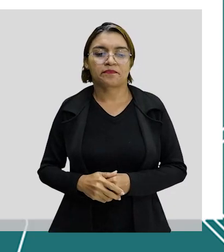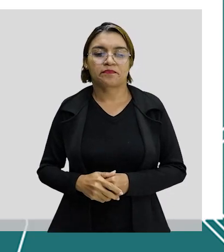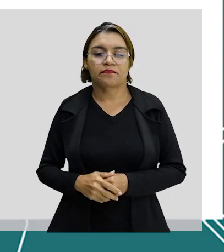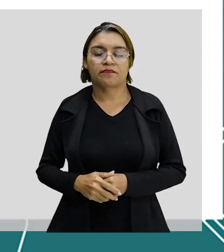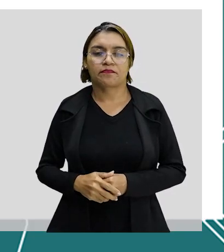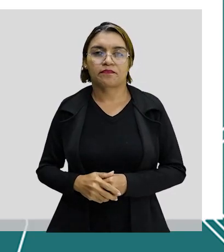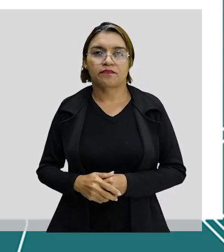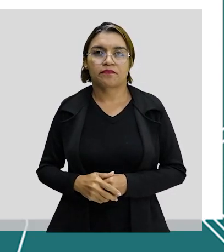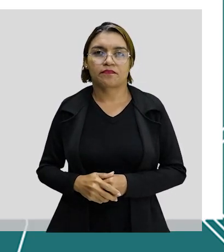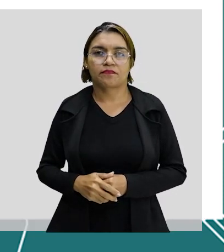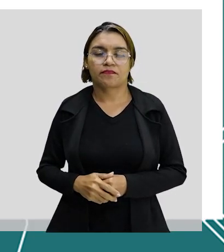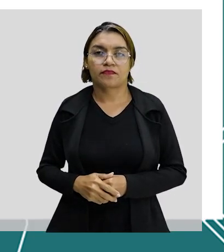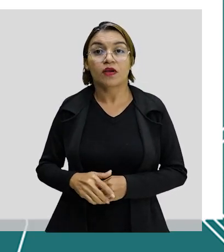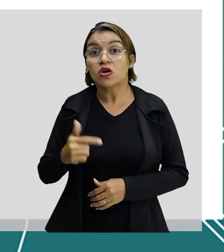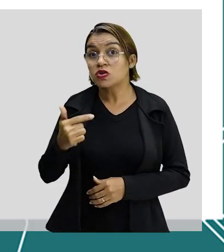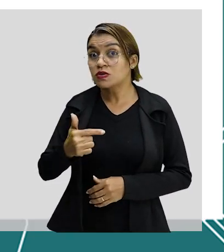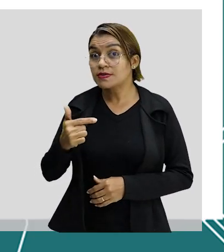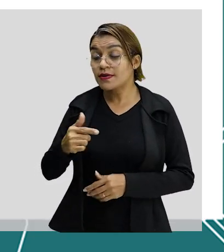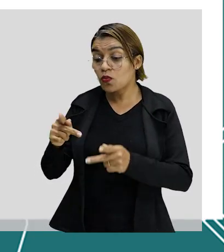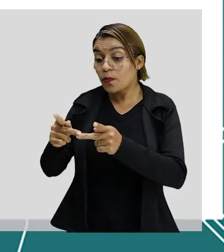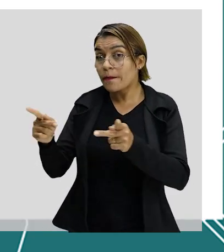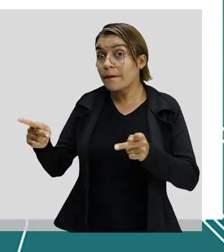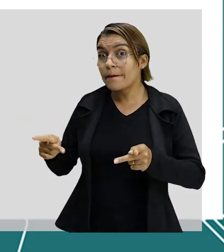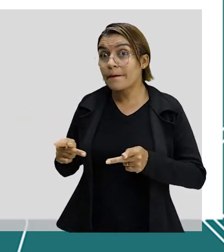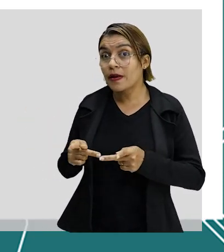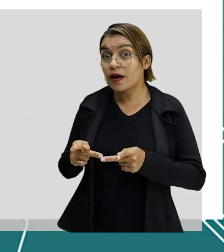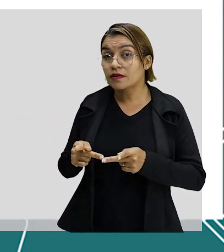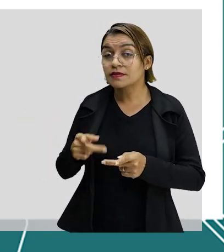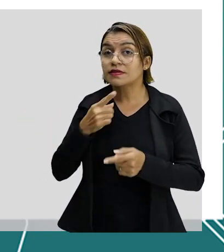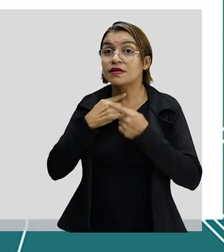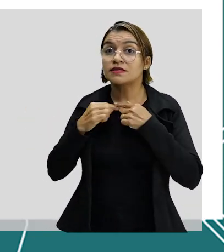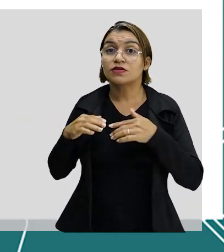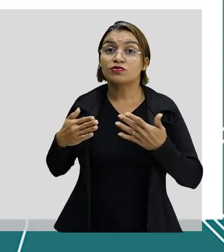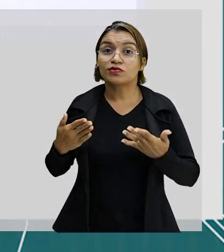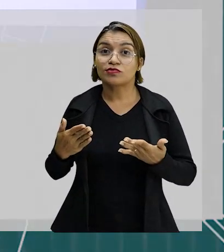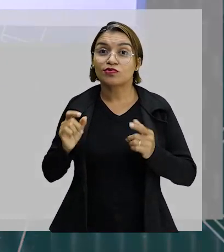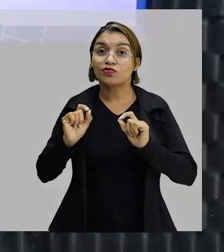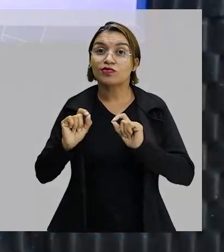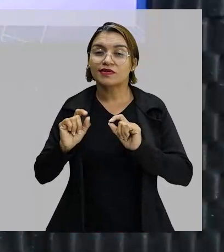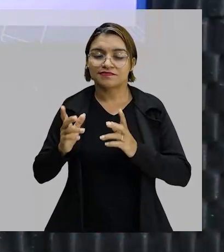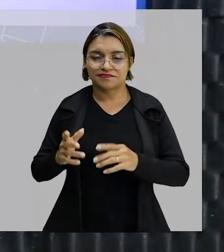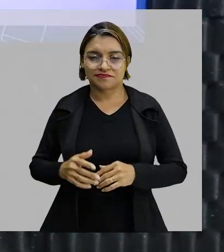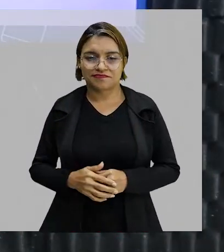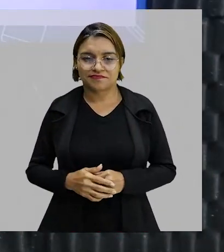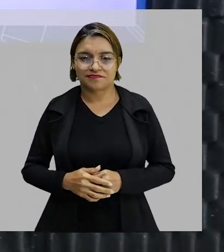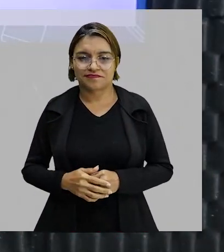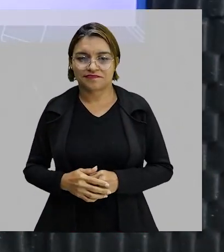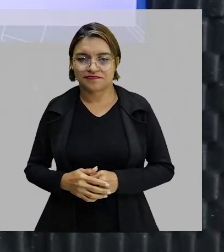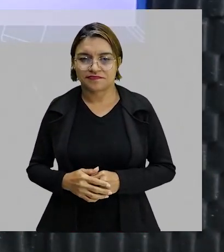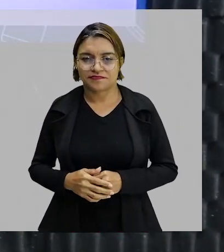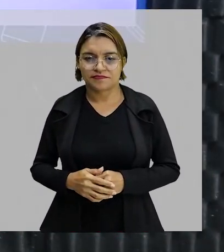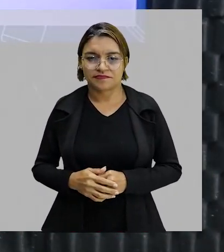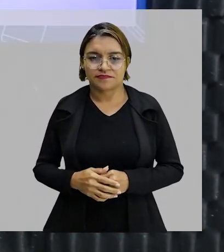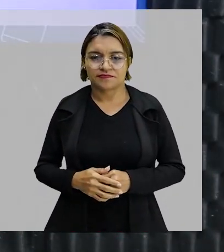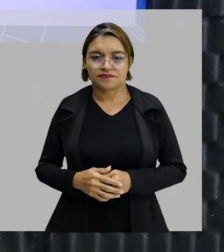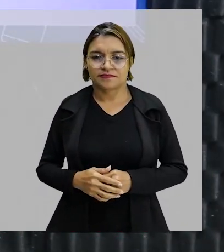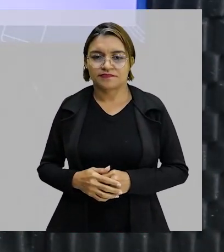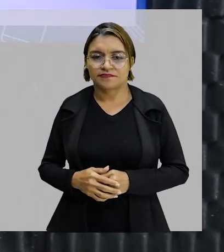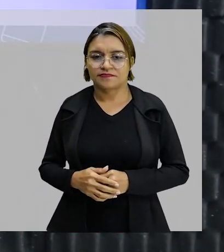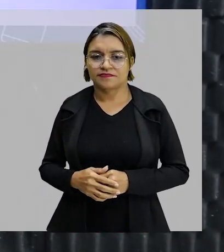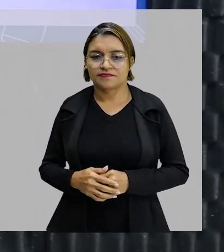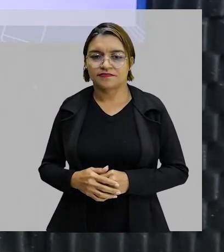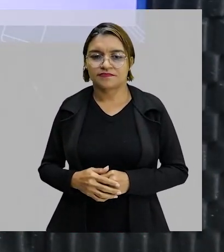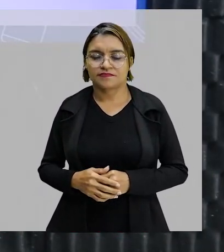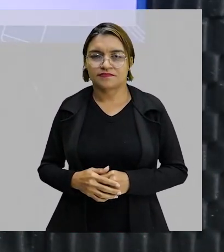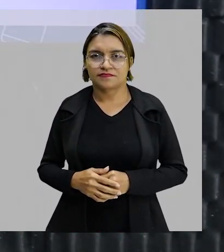senhor? Que deseja pedir de segundo prato? Me trae um pollo assado. Me trae